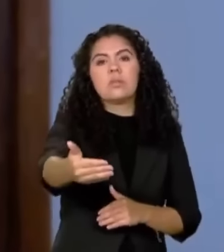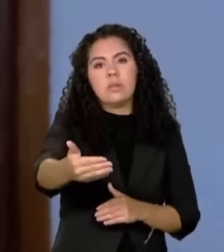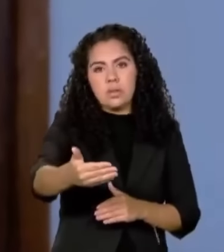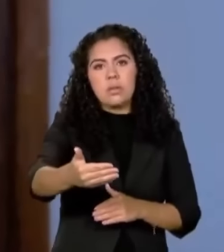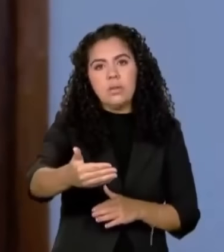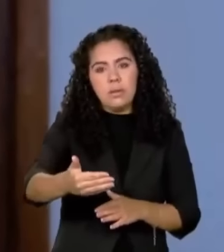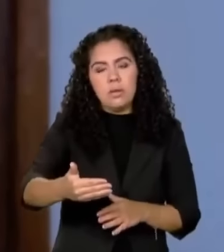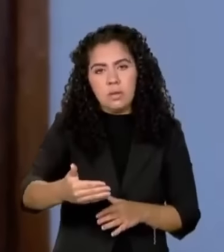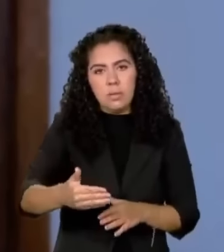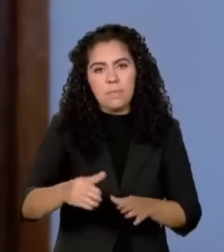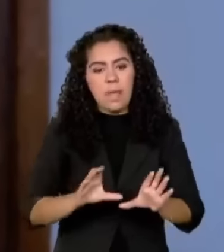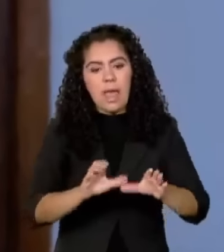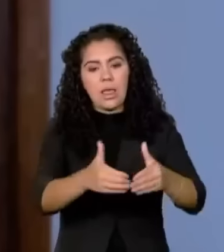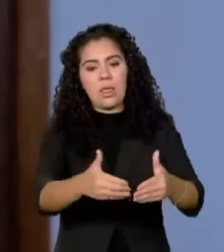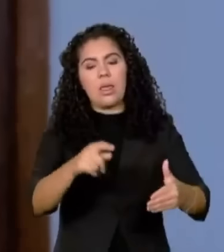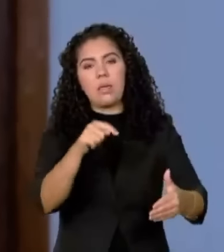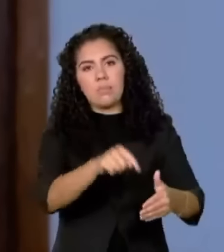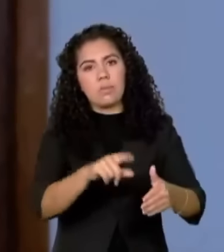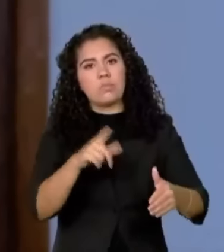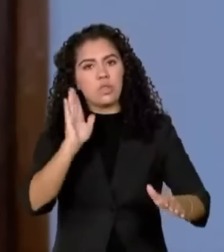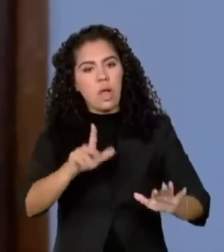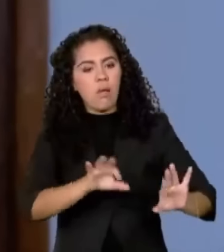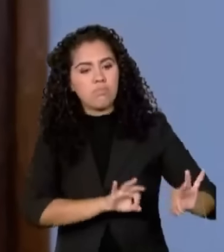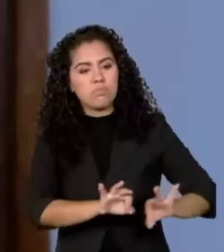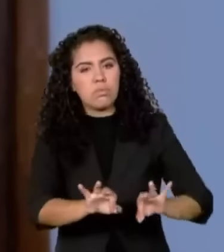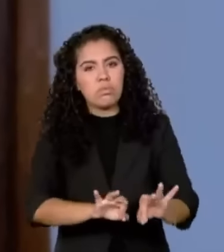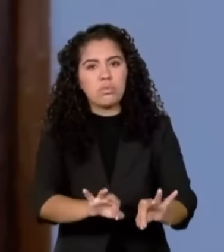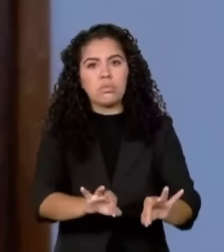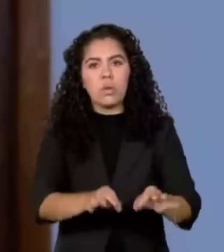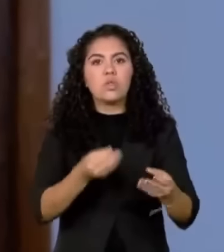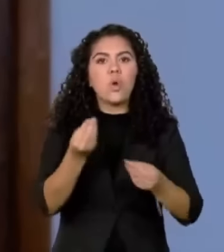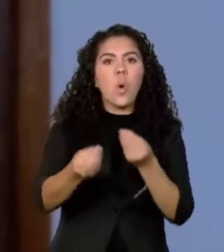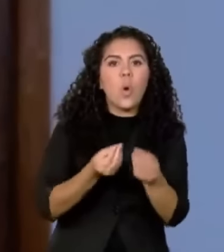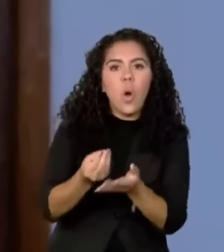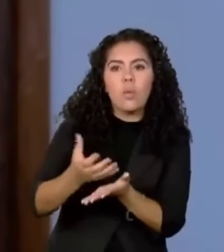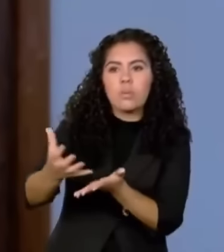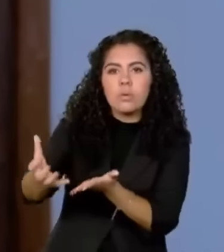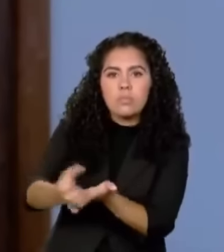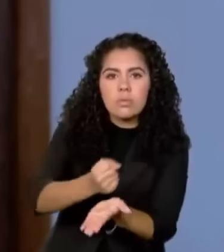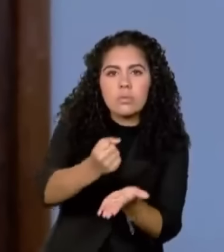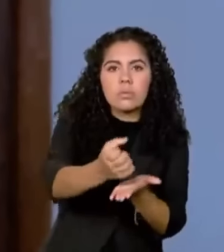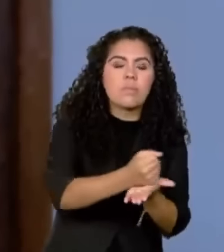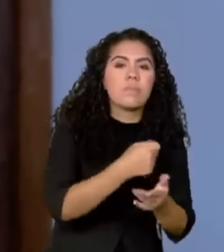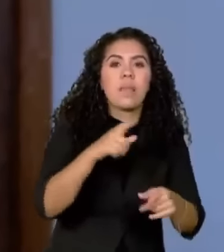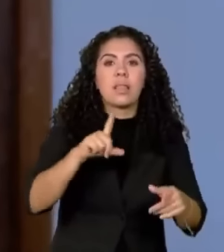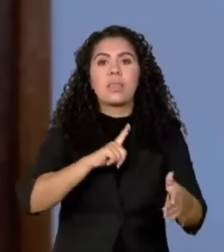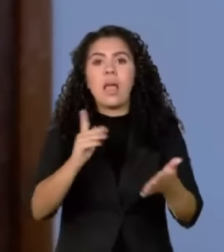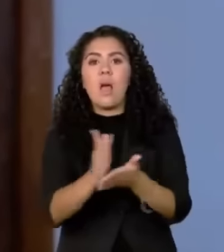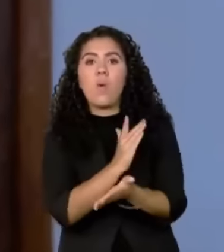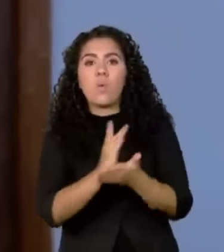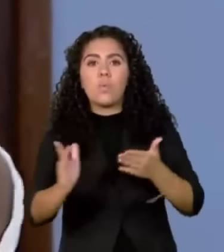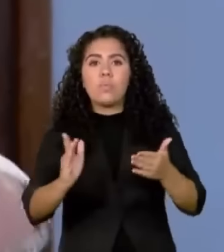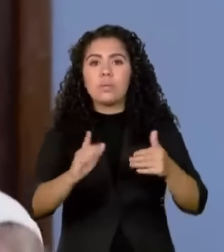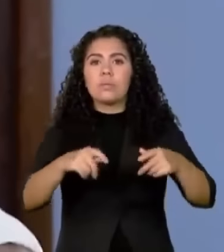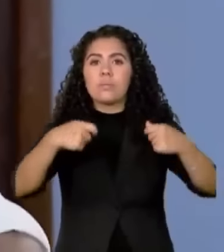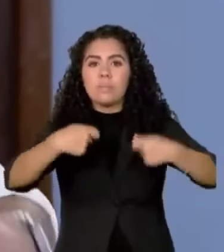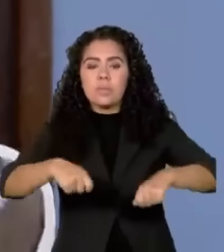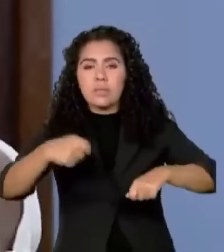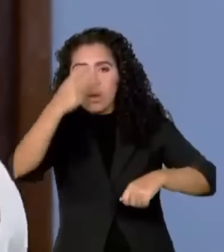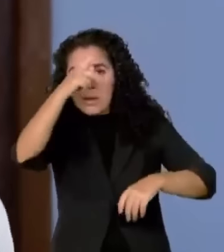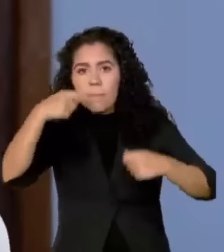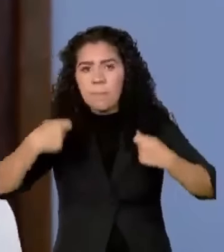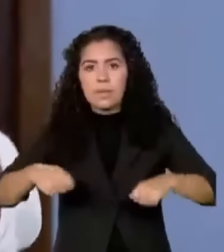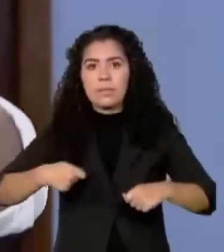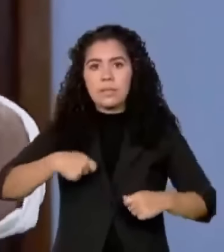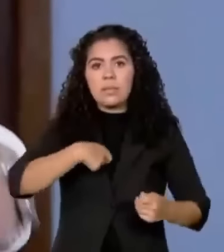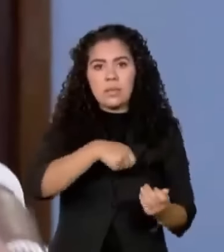em curso, para trabalhando sobre isso, sobre a mitigação, né? Tem pacientes que precisam de hemodiálise que estão isolados em